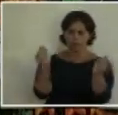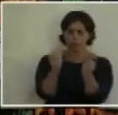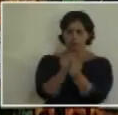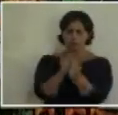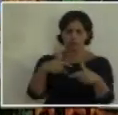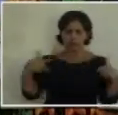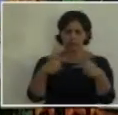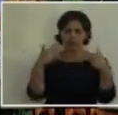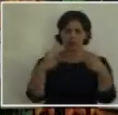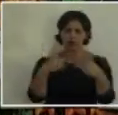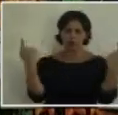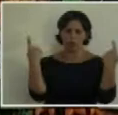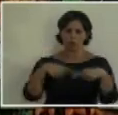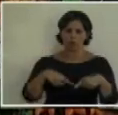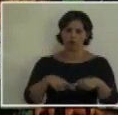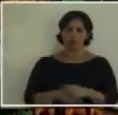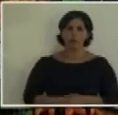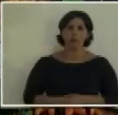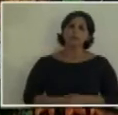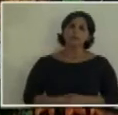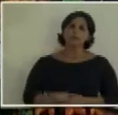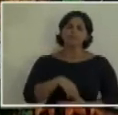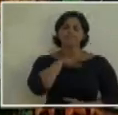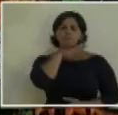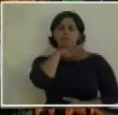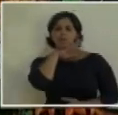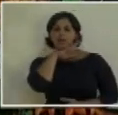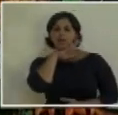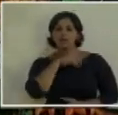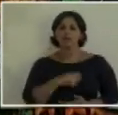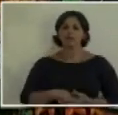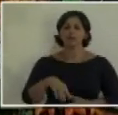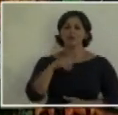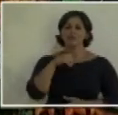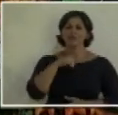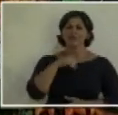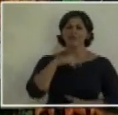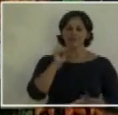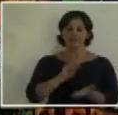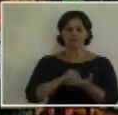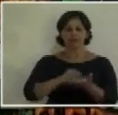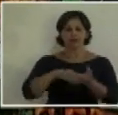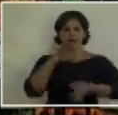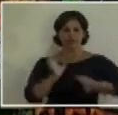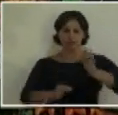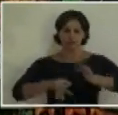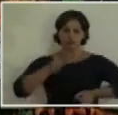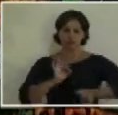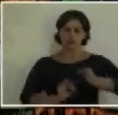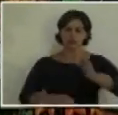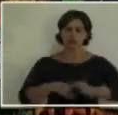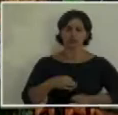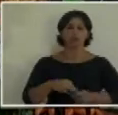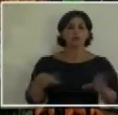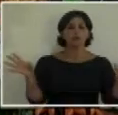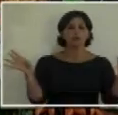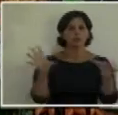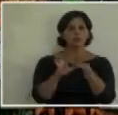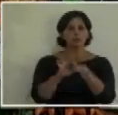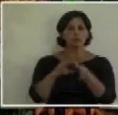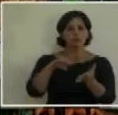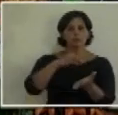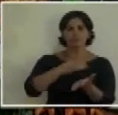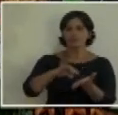a buscar a Deus. A palavra que eu tenho de Deus para a sua vida é: talvez a situação que você